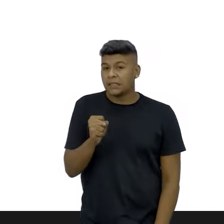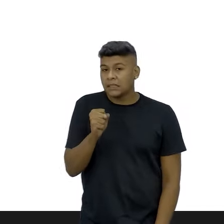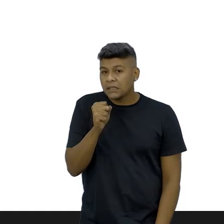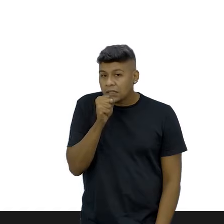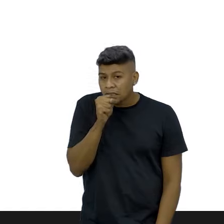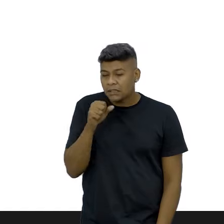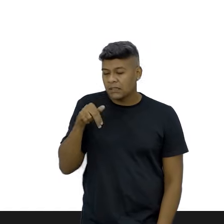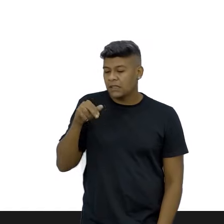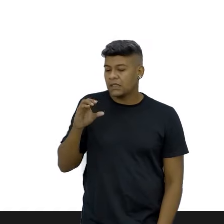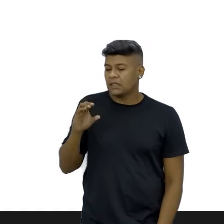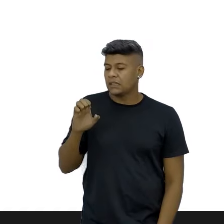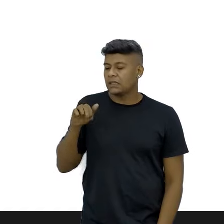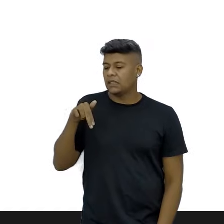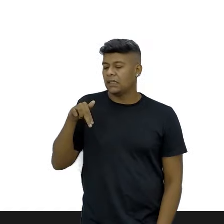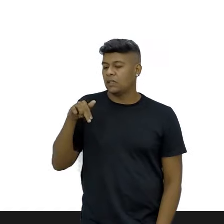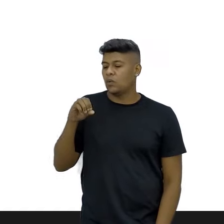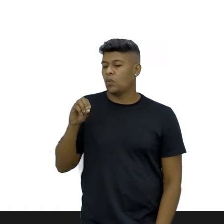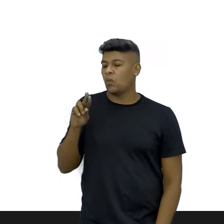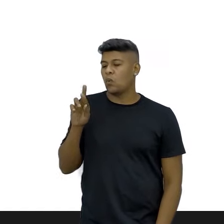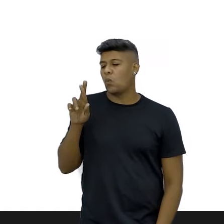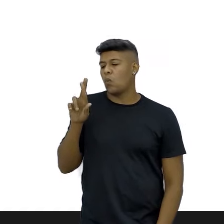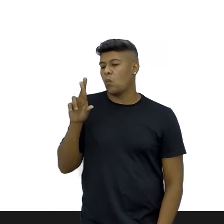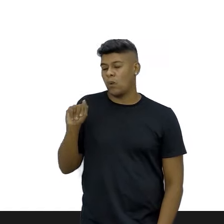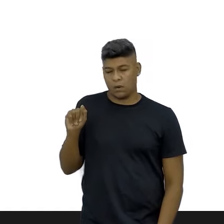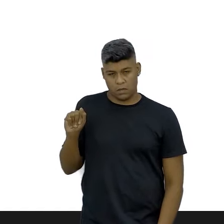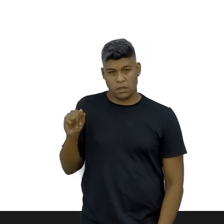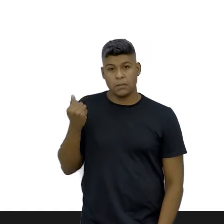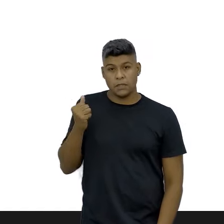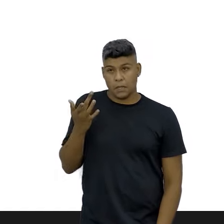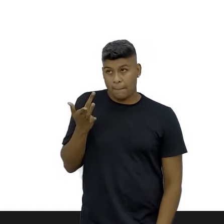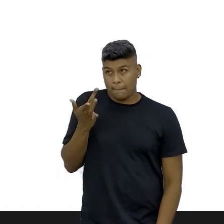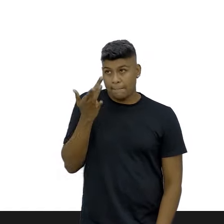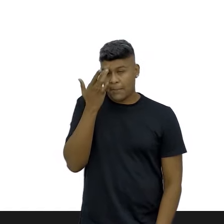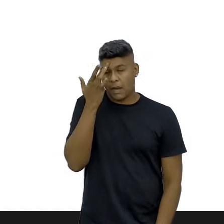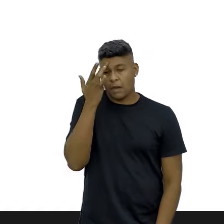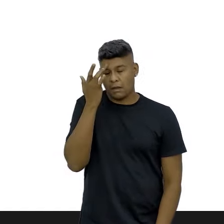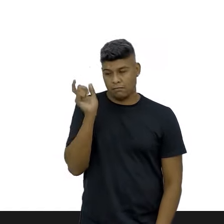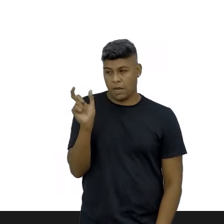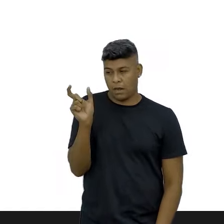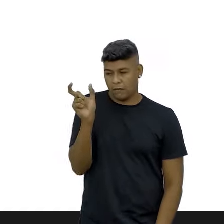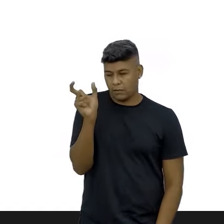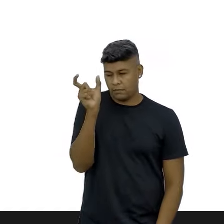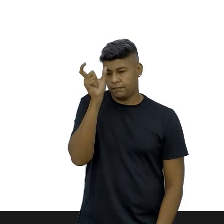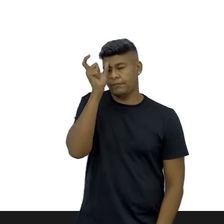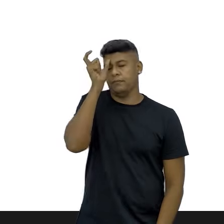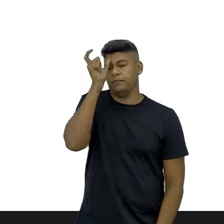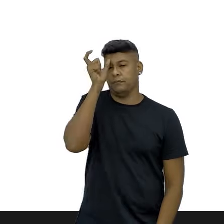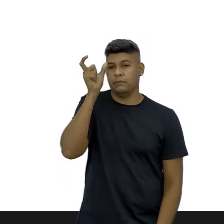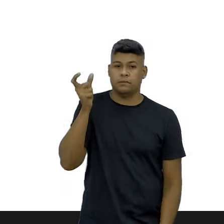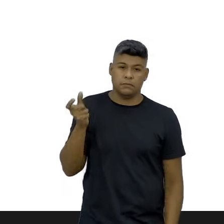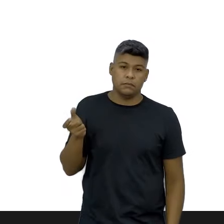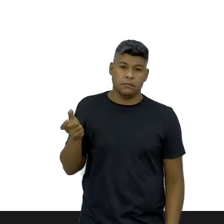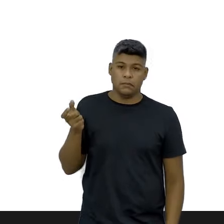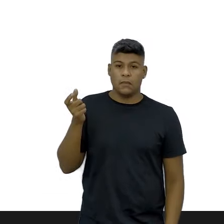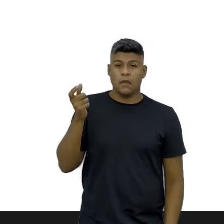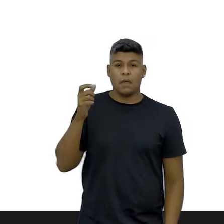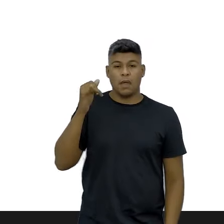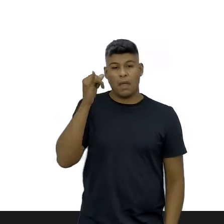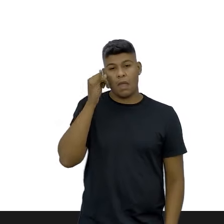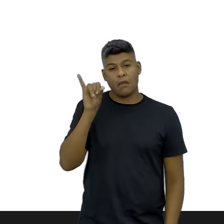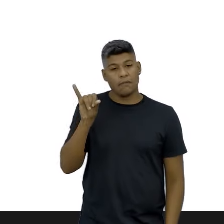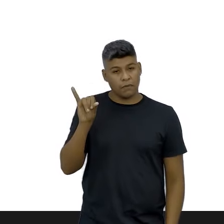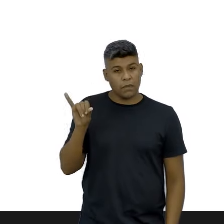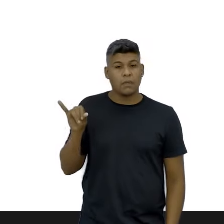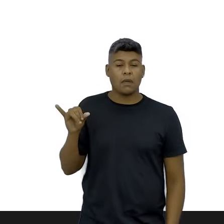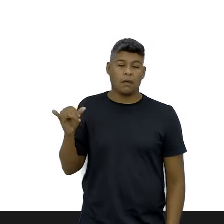escrever cenoura, é algo que eles precisam memorizar, né, e para escapar aí da influência da pronúncia, né, eles